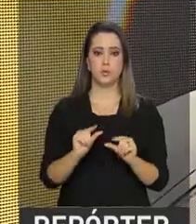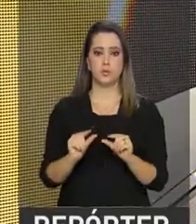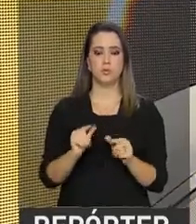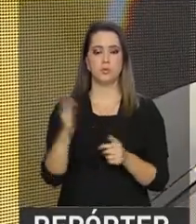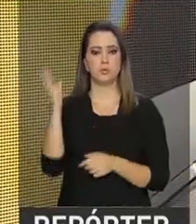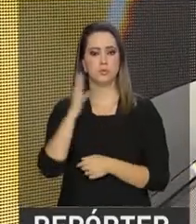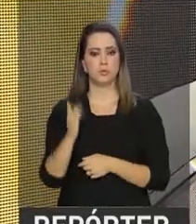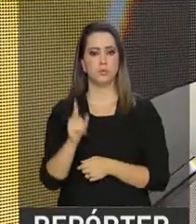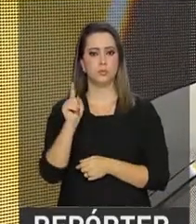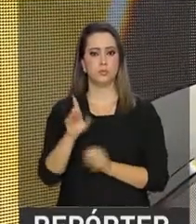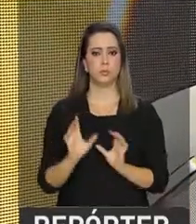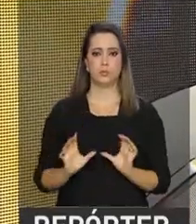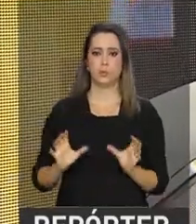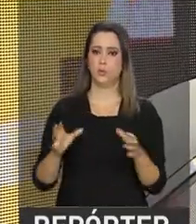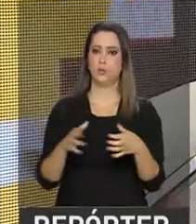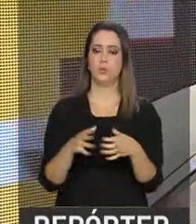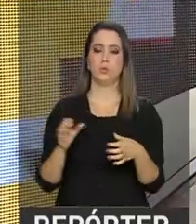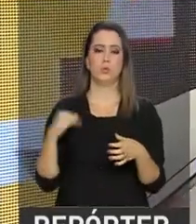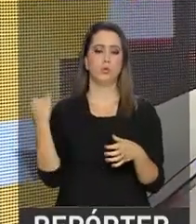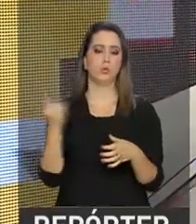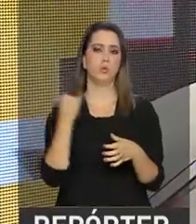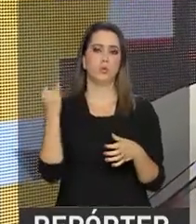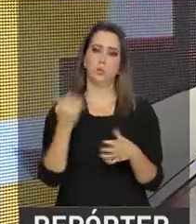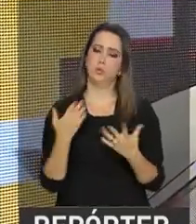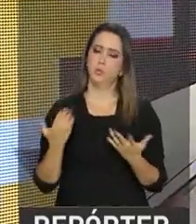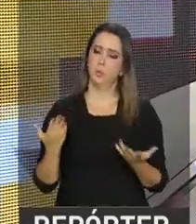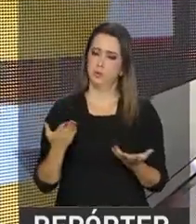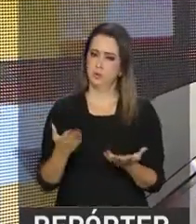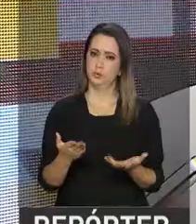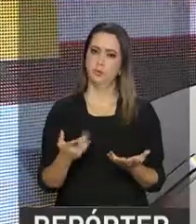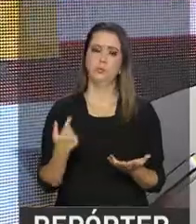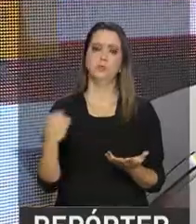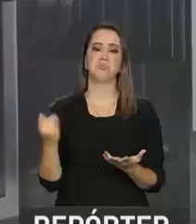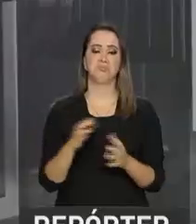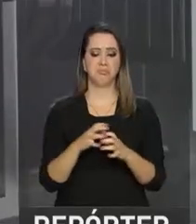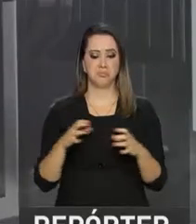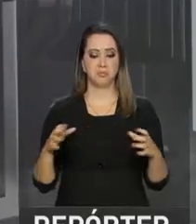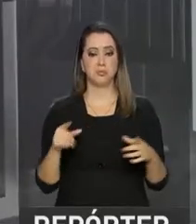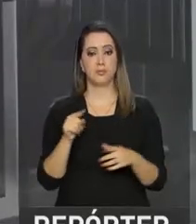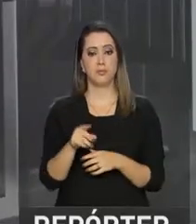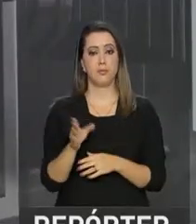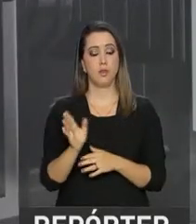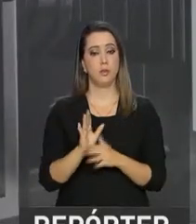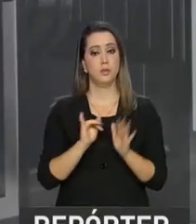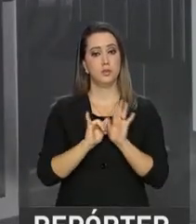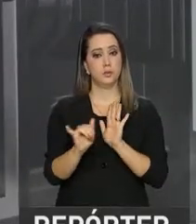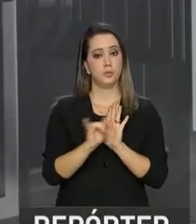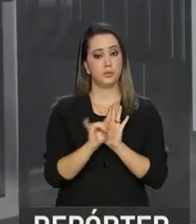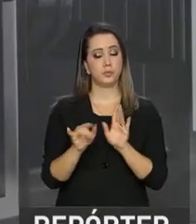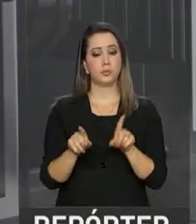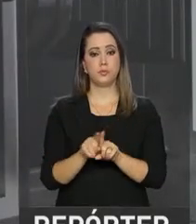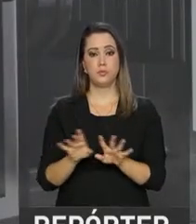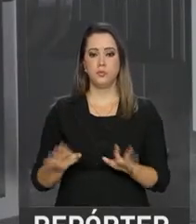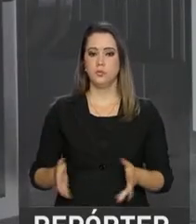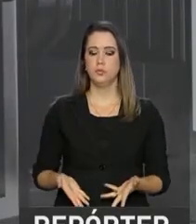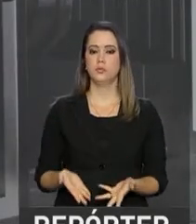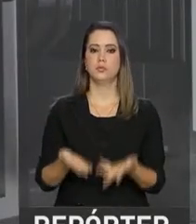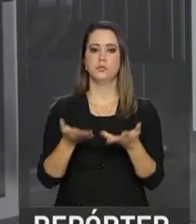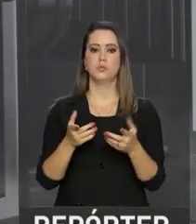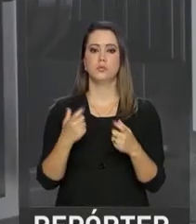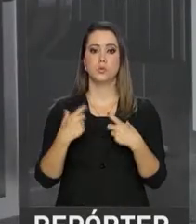brasil é um baita do mercado eu não preciso falar da importância do público infantil os editais prevê também incentivos para a produção